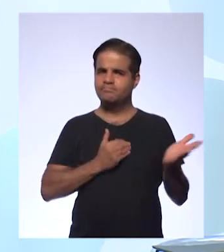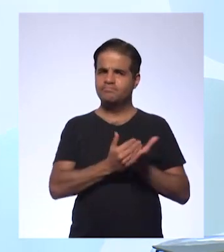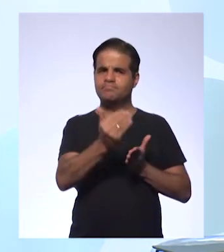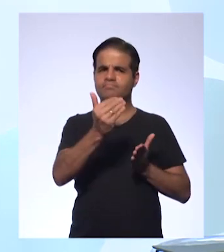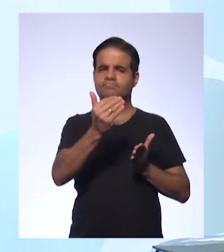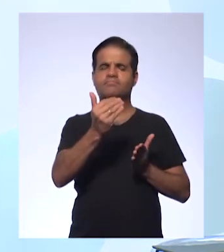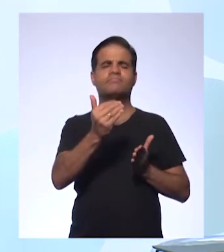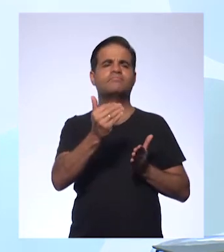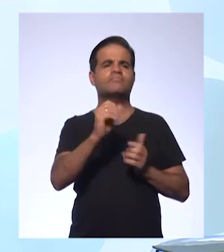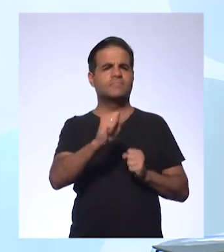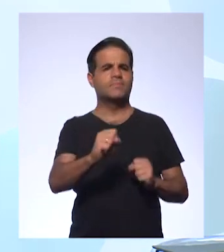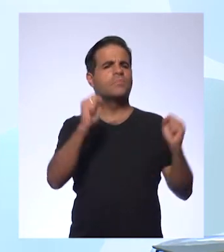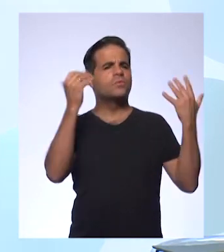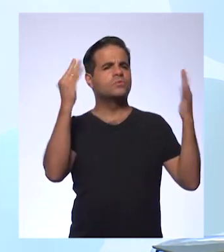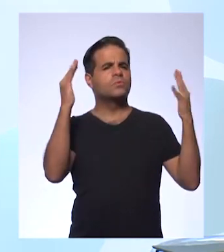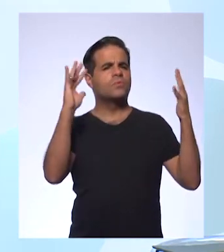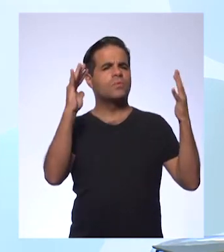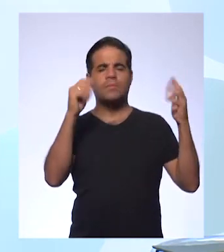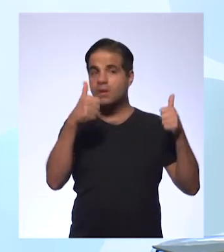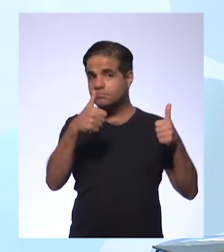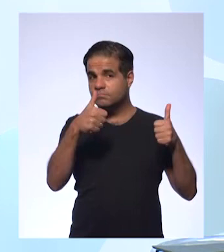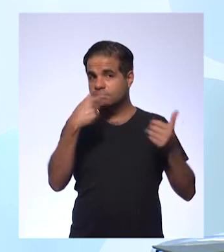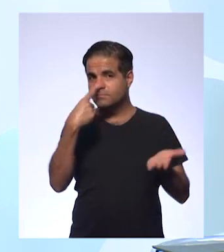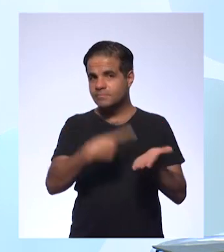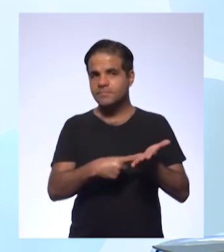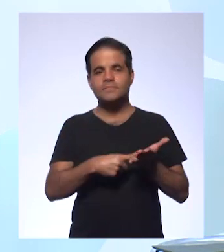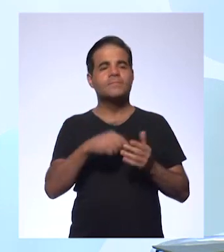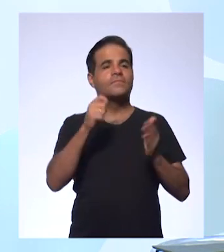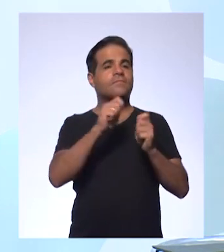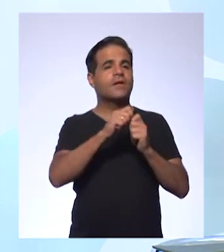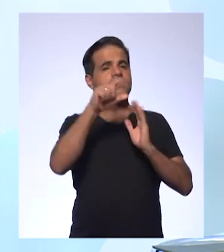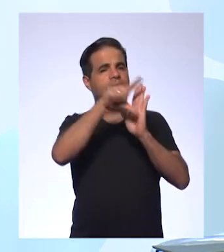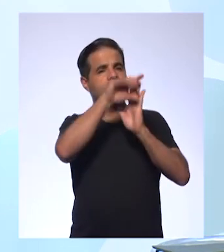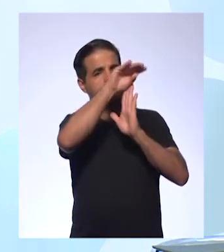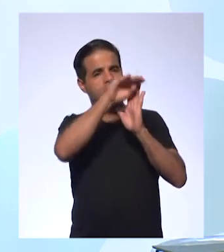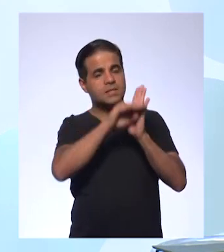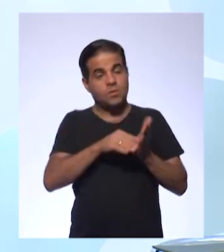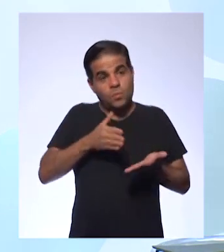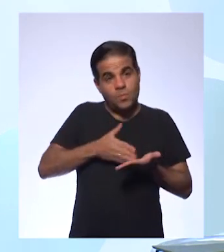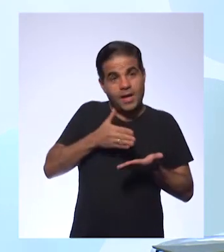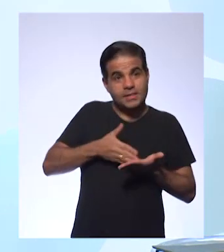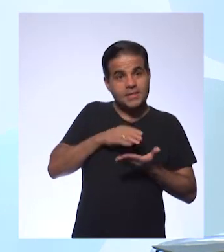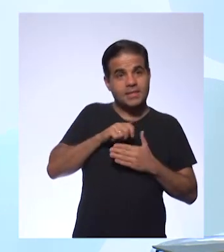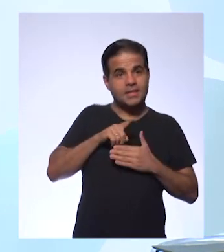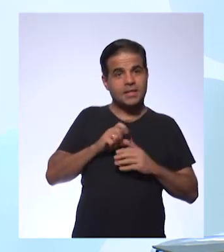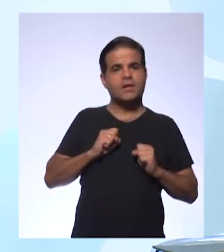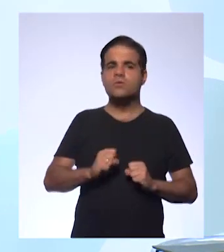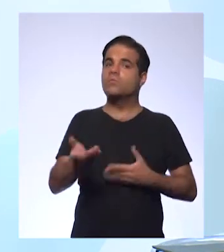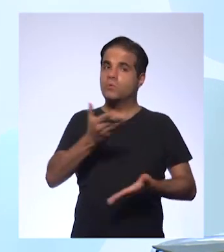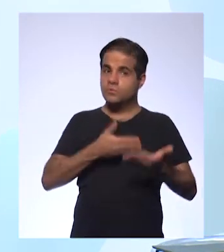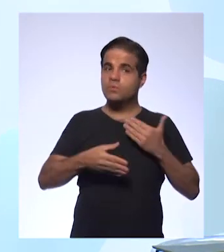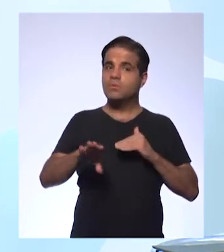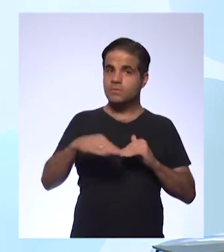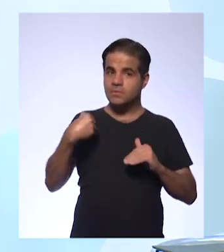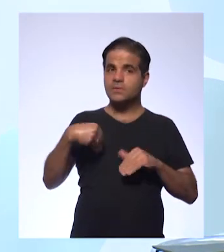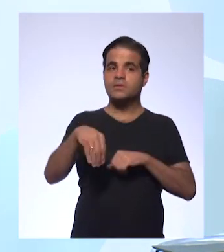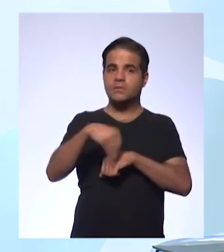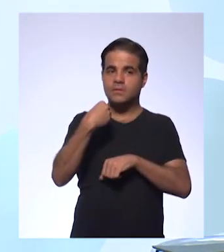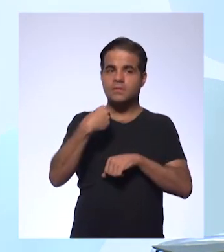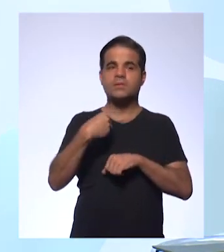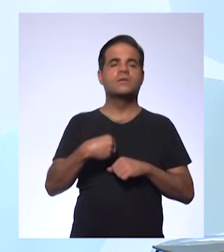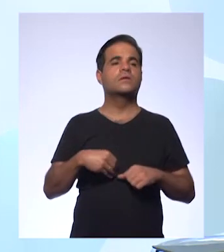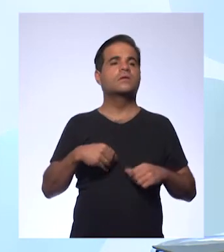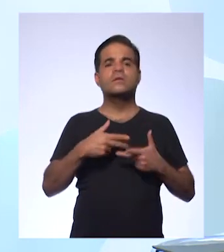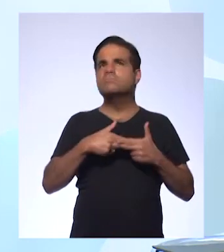que você pode comemorar, combinado? Então, façam aí a lista, tanto no caderno, como agora vocês podem compartilhar com a gente também.